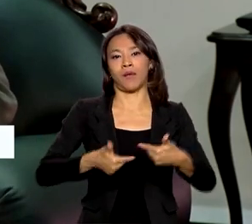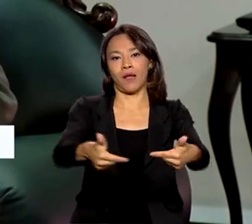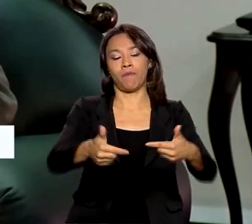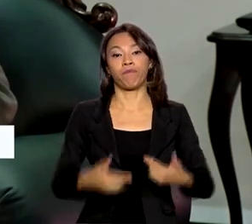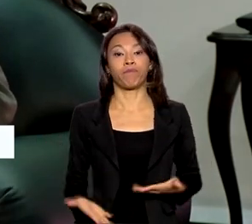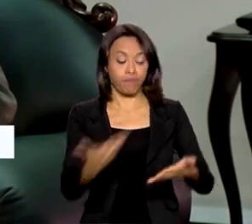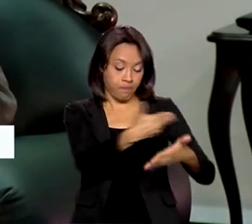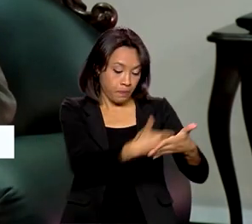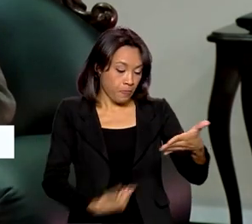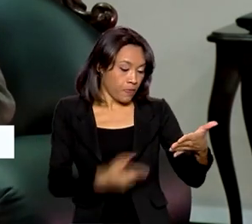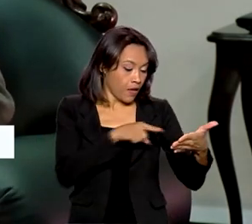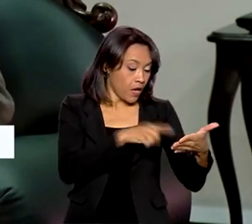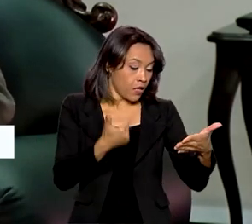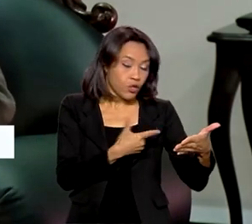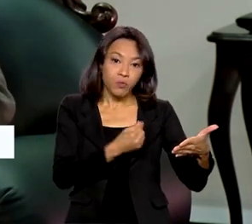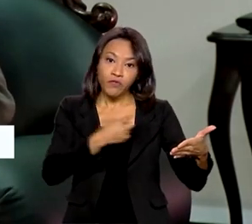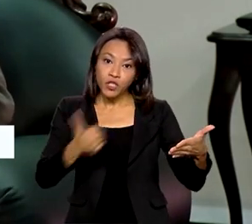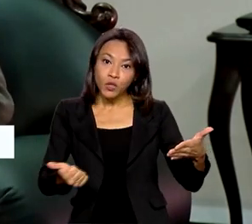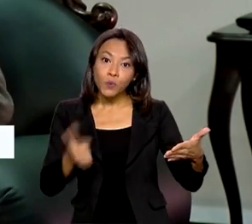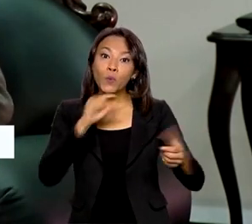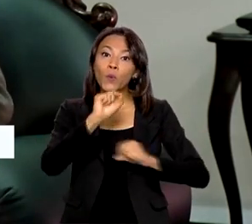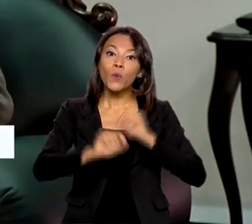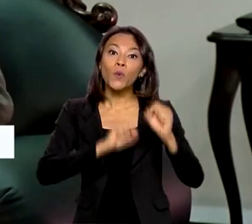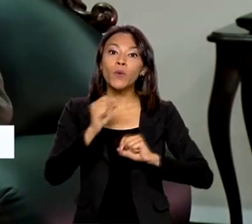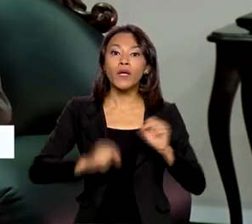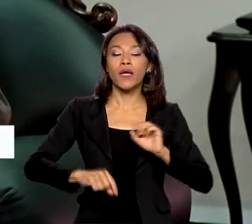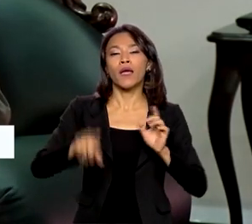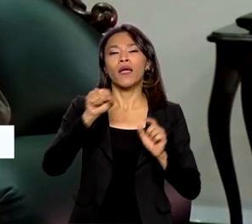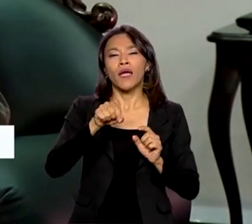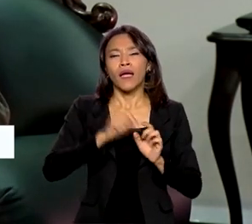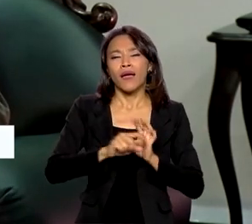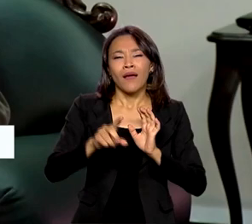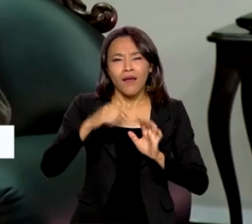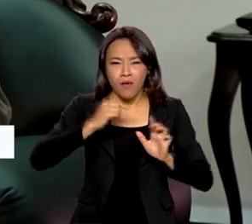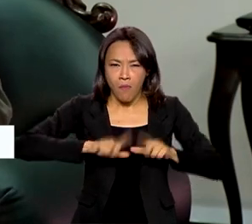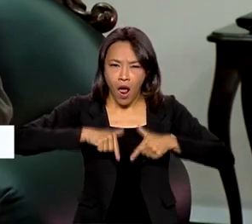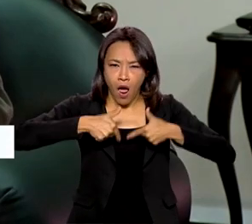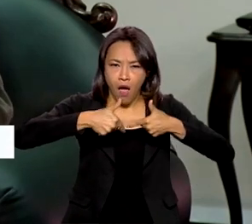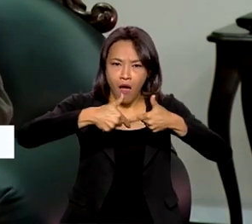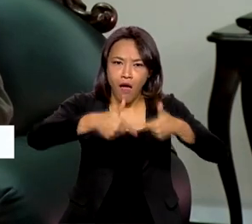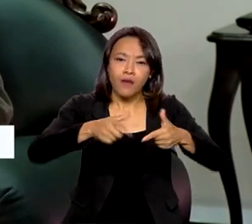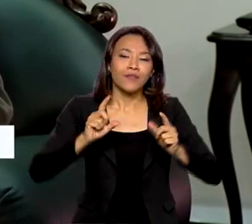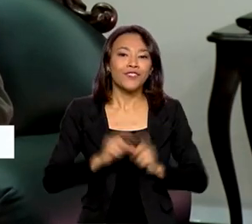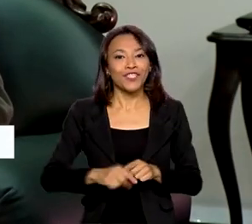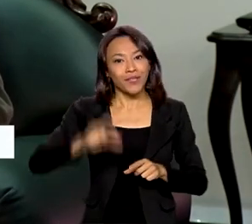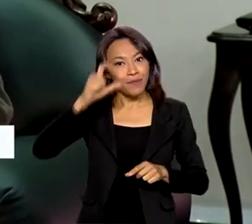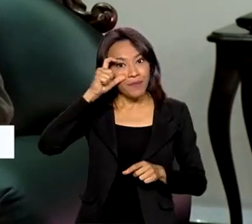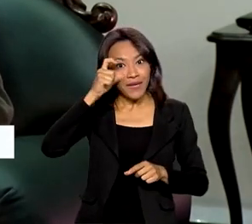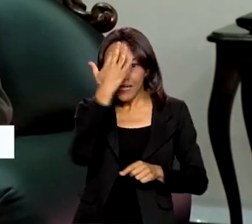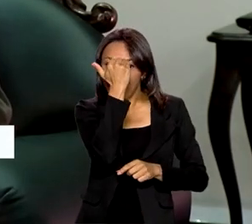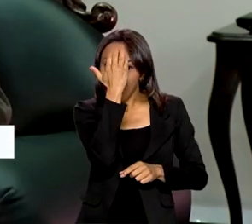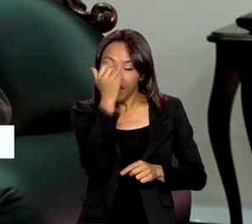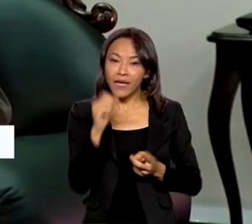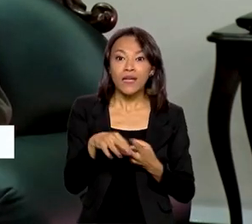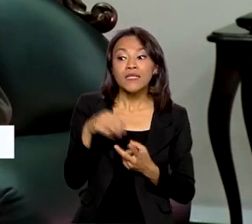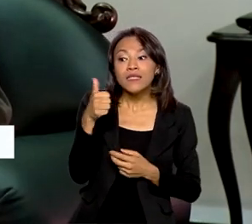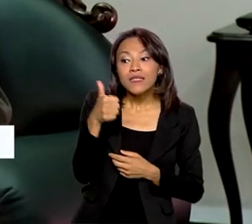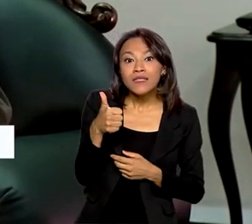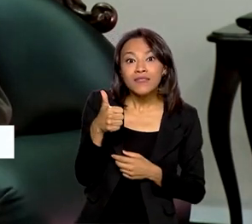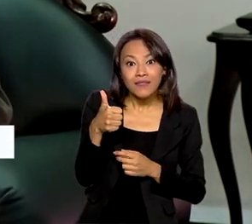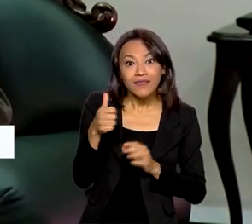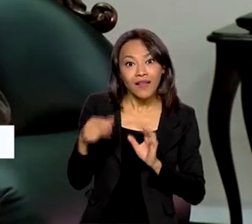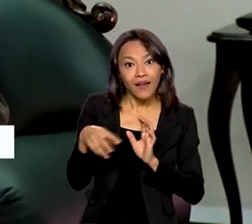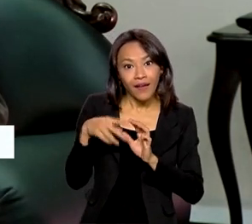em 2021 nós fizemos operação Maria da Penha foram mais de 14 mil pessoas presas 127 mil mulheres